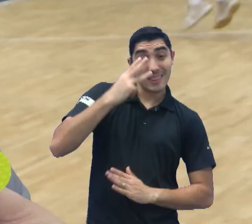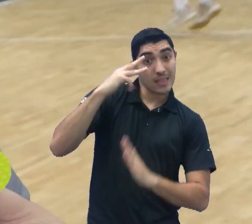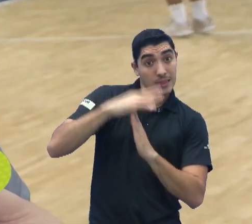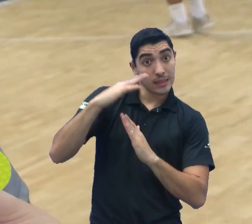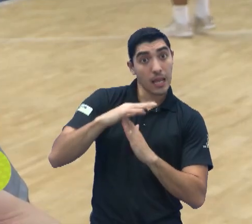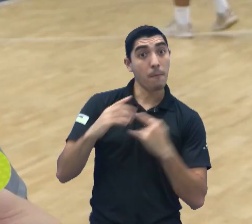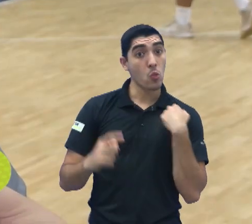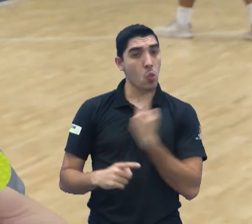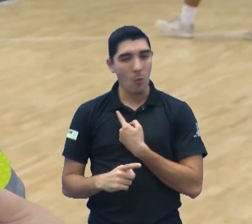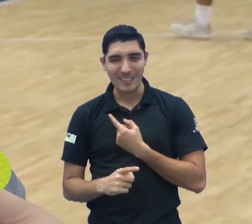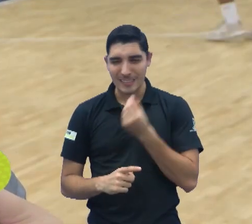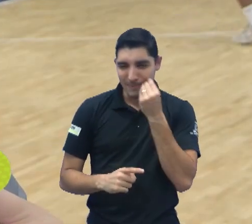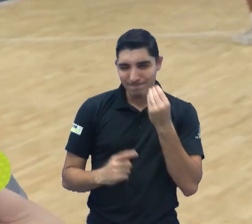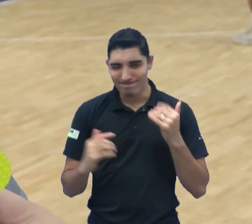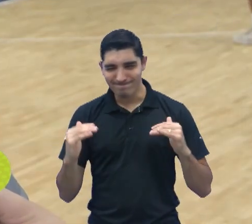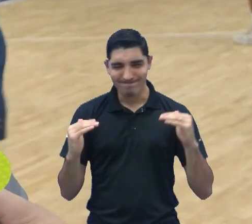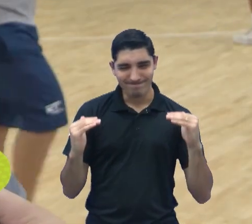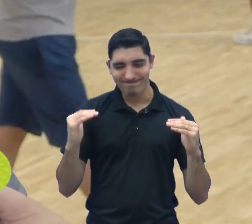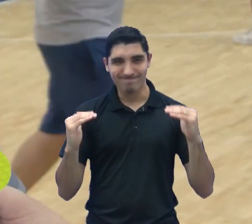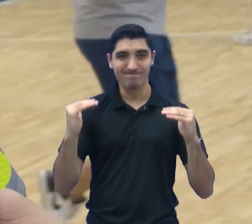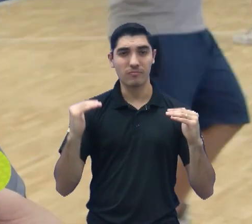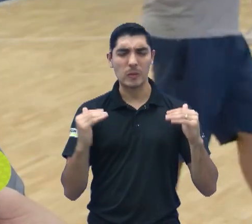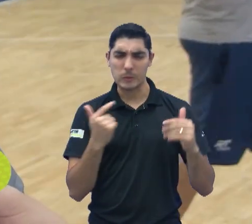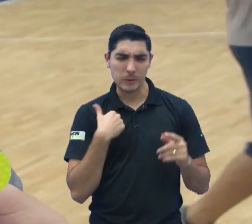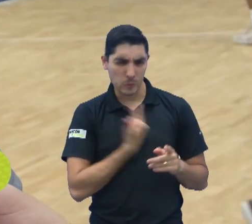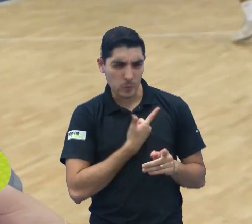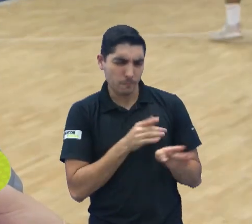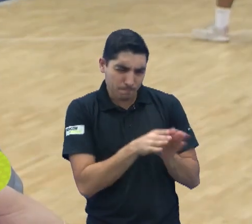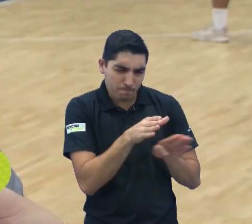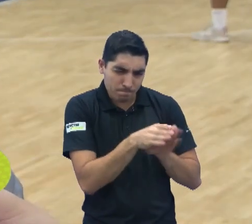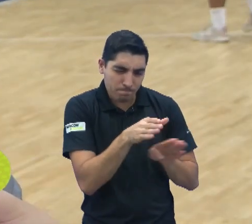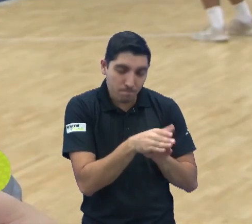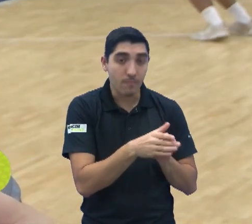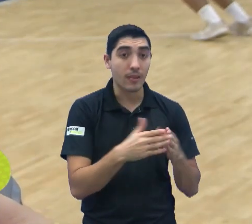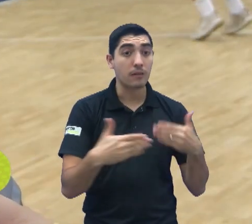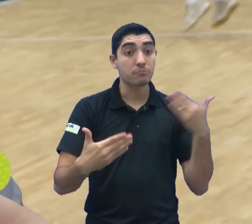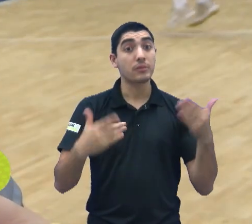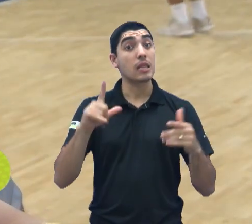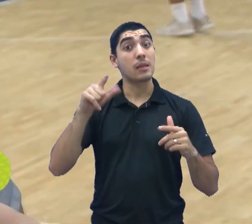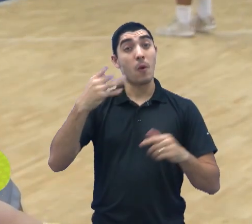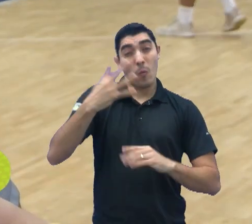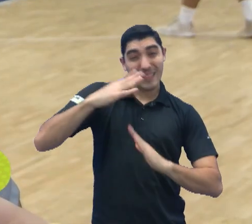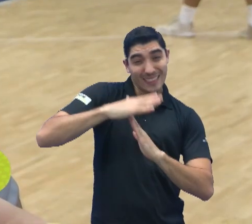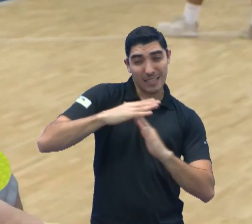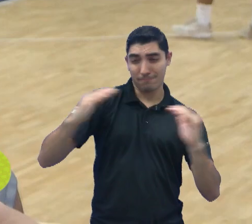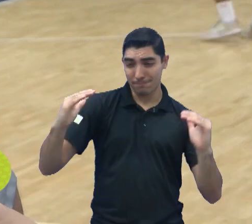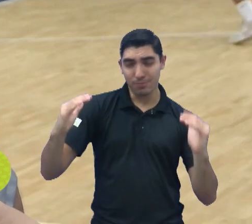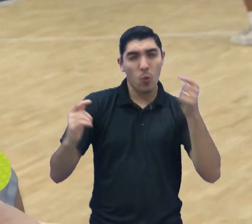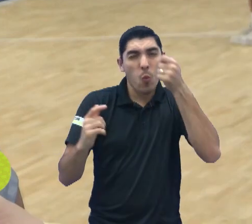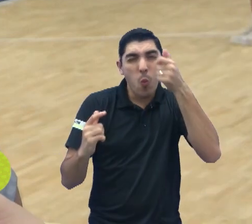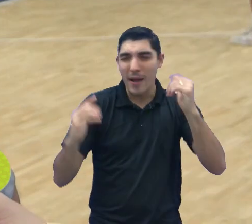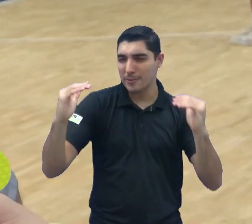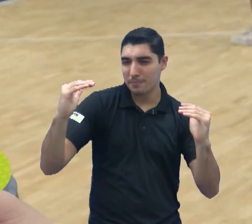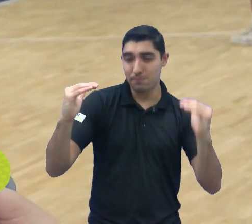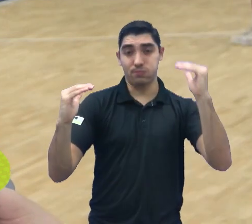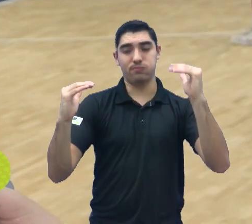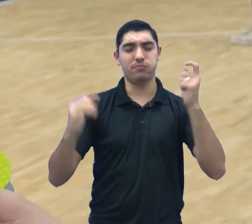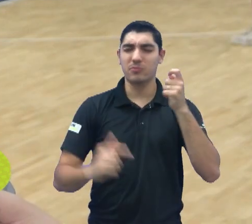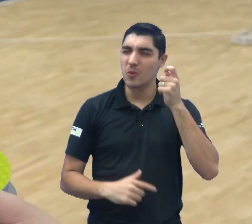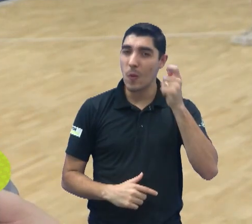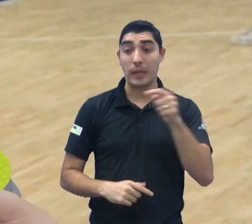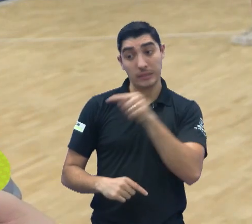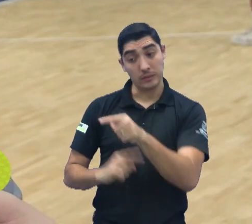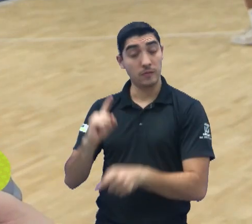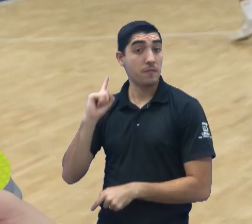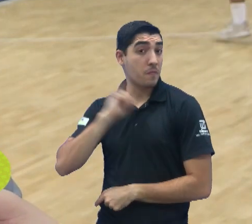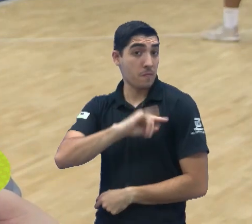meio enroscado, mas aí conversamos, conseguimos ajeitar e terminamos o jogo muito bem, com chance até de vitória, né? Diante de uma equipe do Flamengo, jogando